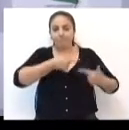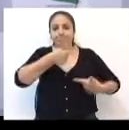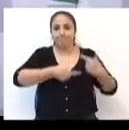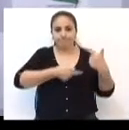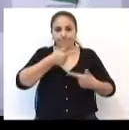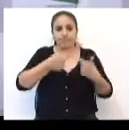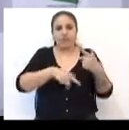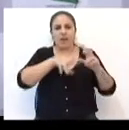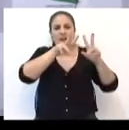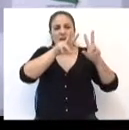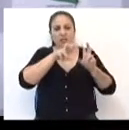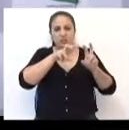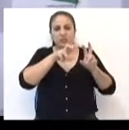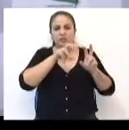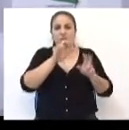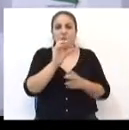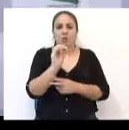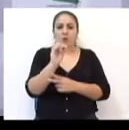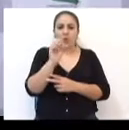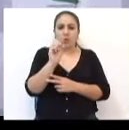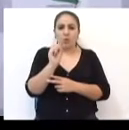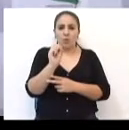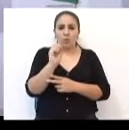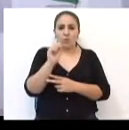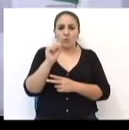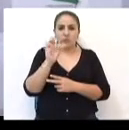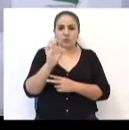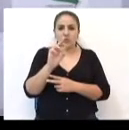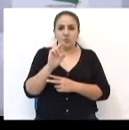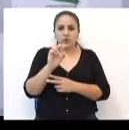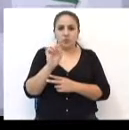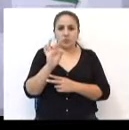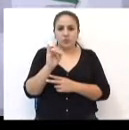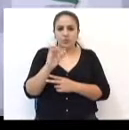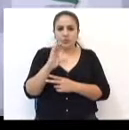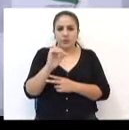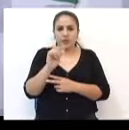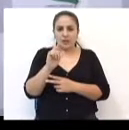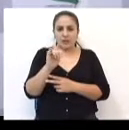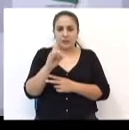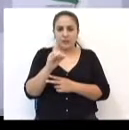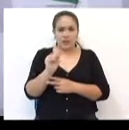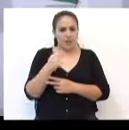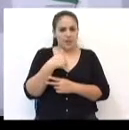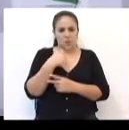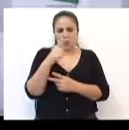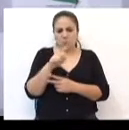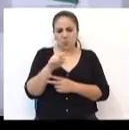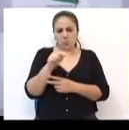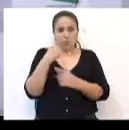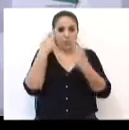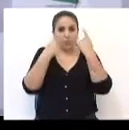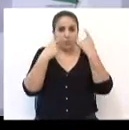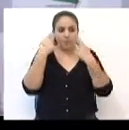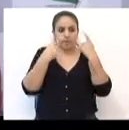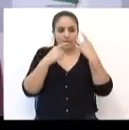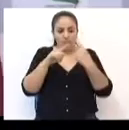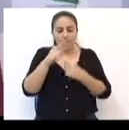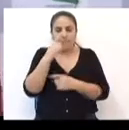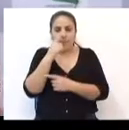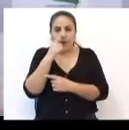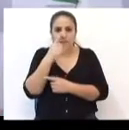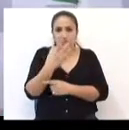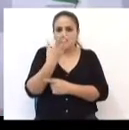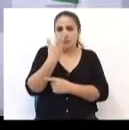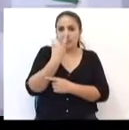trabalhou com a questão da constitucionalidade. Nunca me preocupei em ser a mãe da criança, porque às vezes a